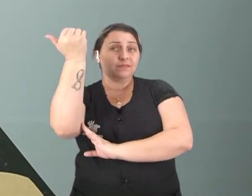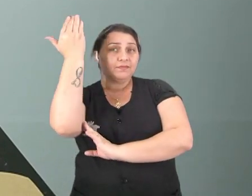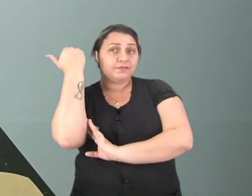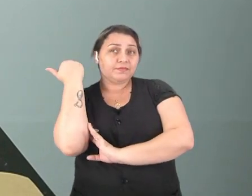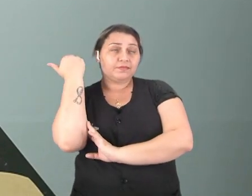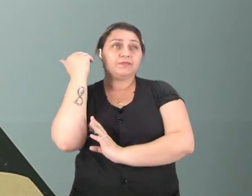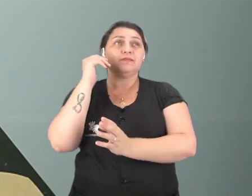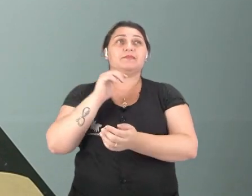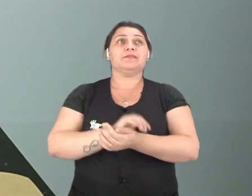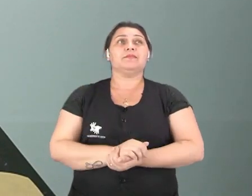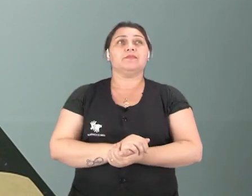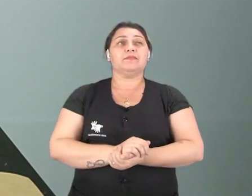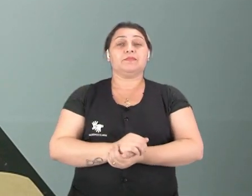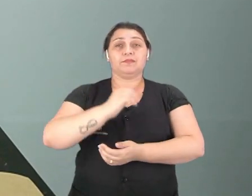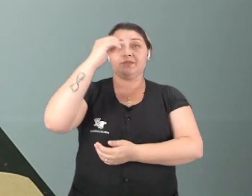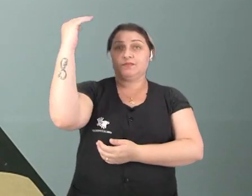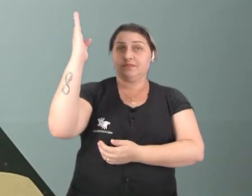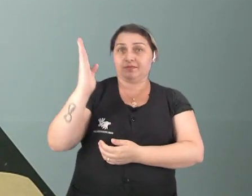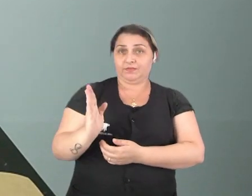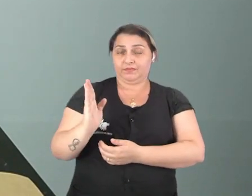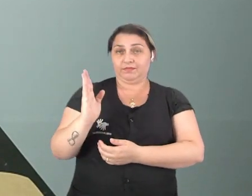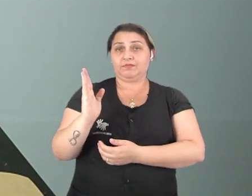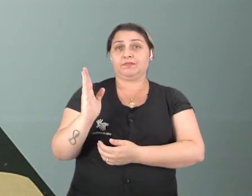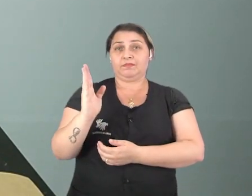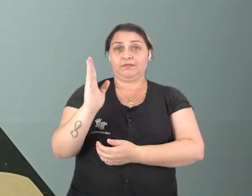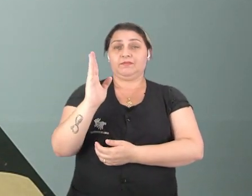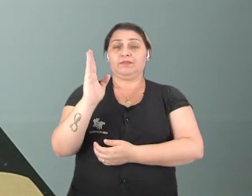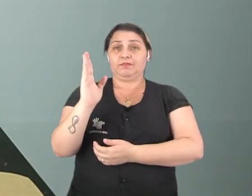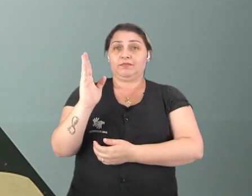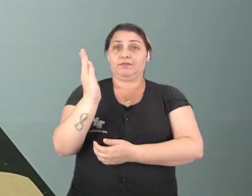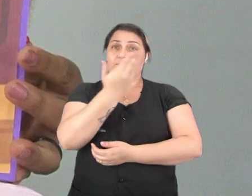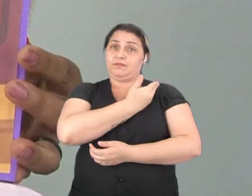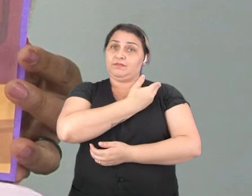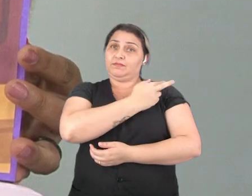antigamente, o Brasil era governado